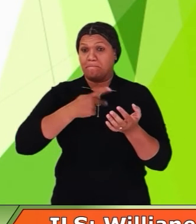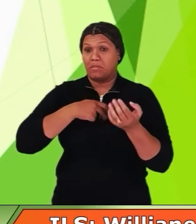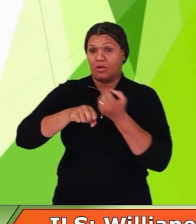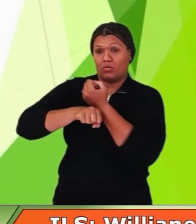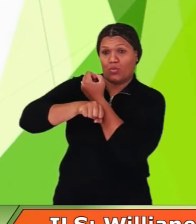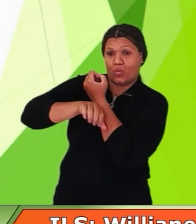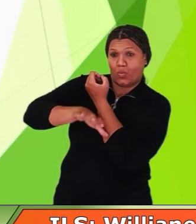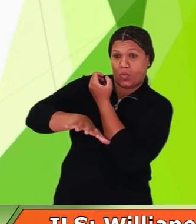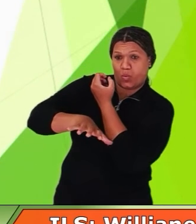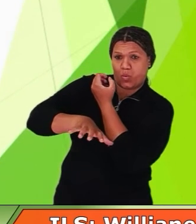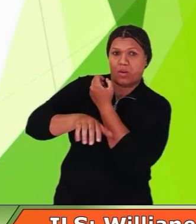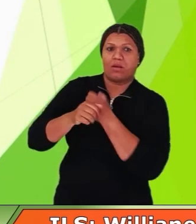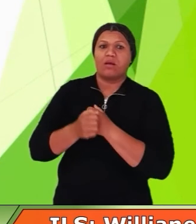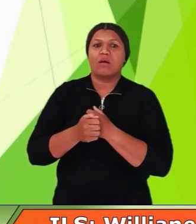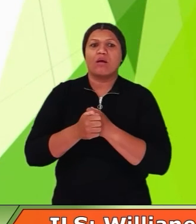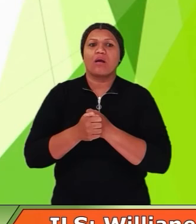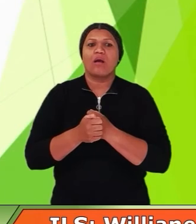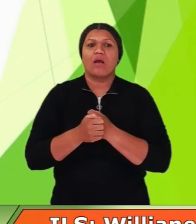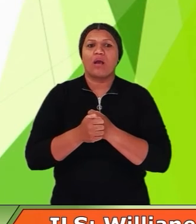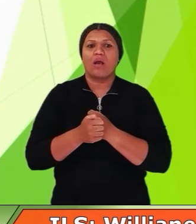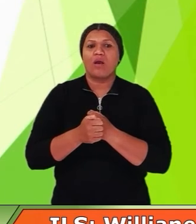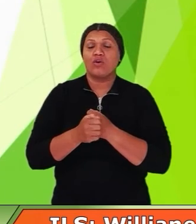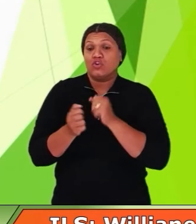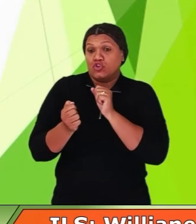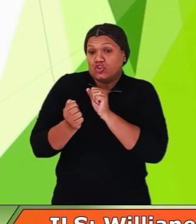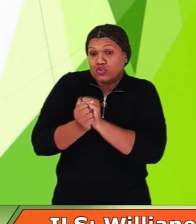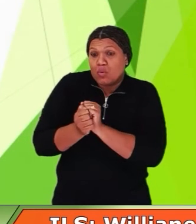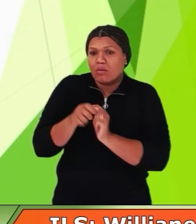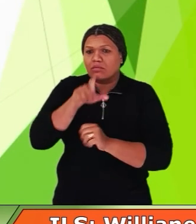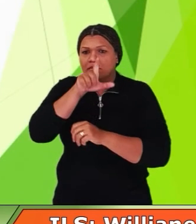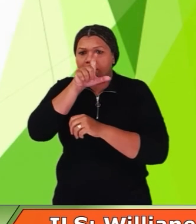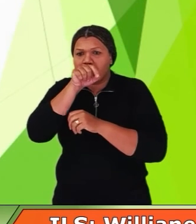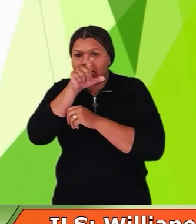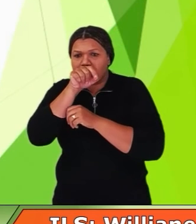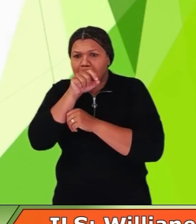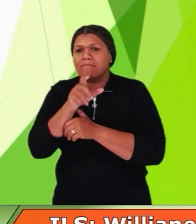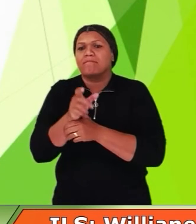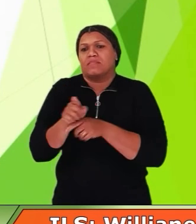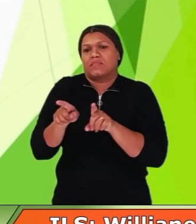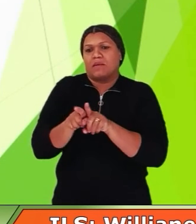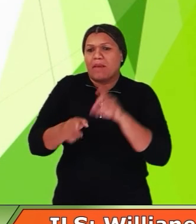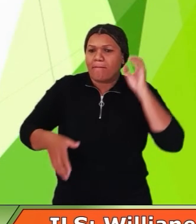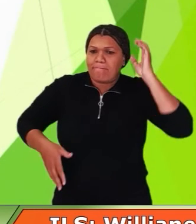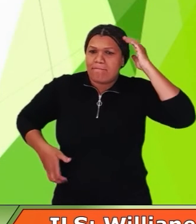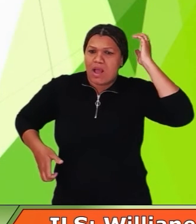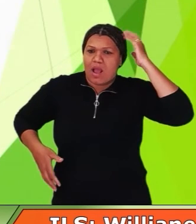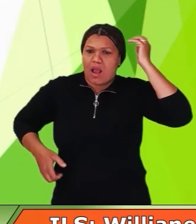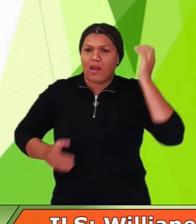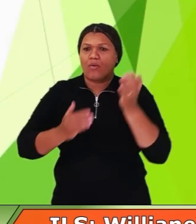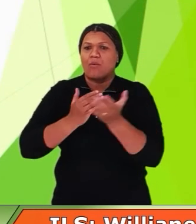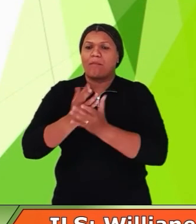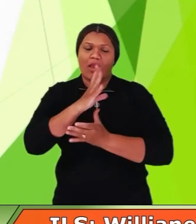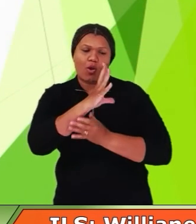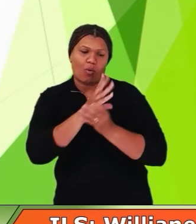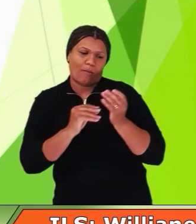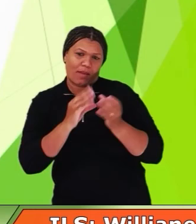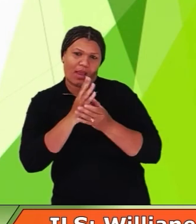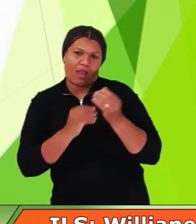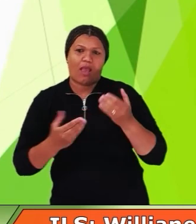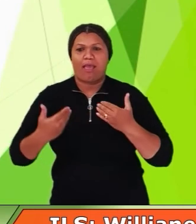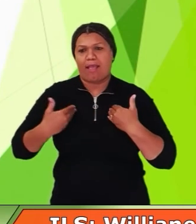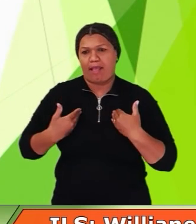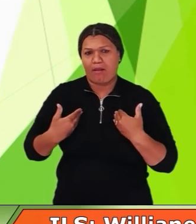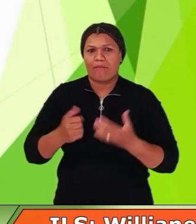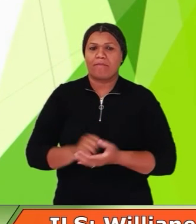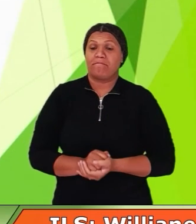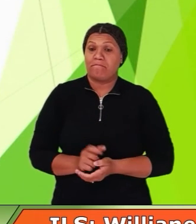sombra com meu papagaio e meu macaco começam a me arremedar a